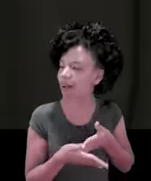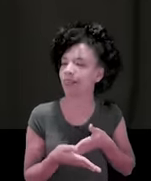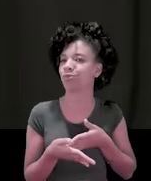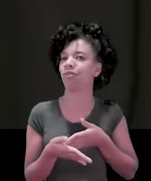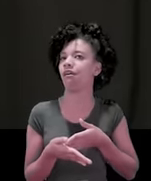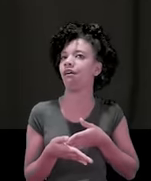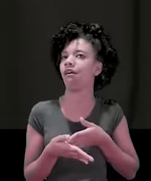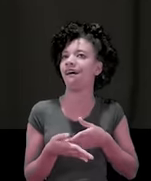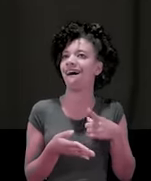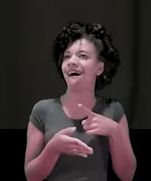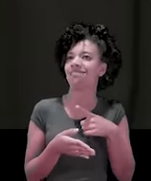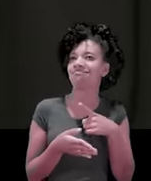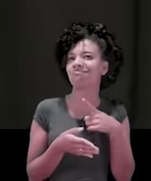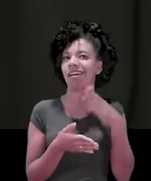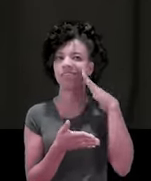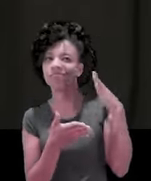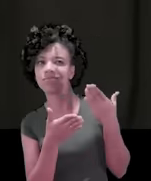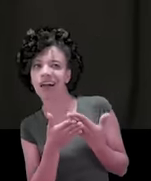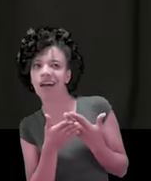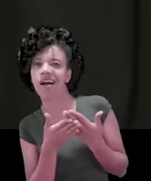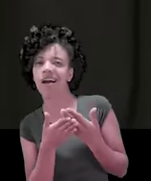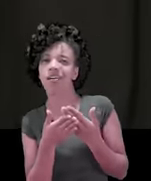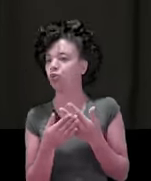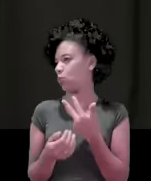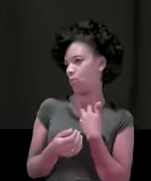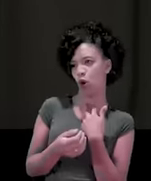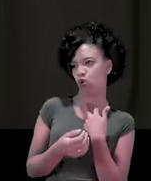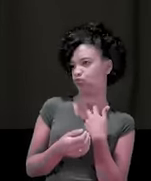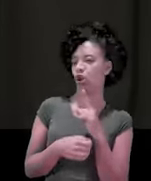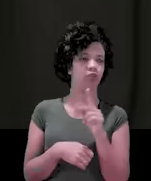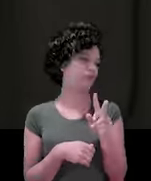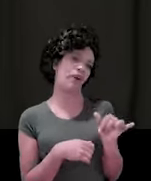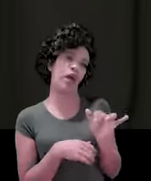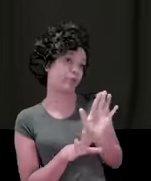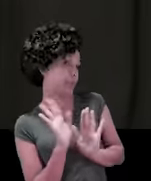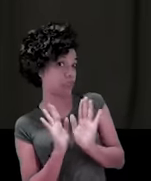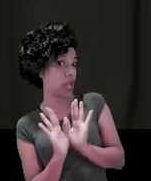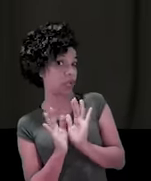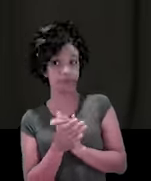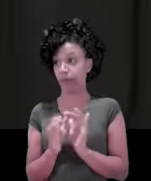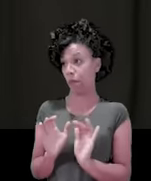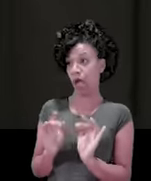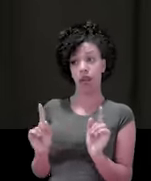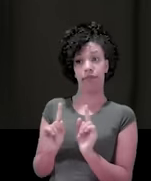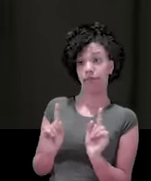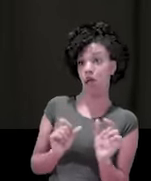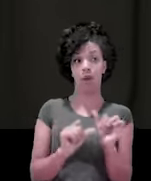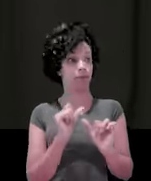a até crenças né de tipo não pode não vai cuidado não separa